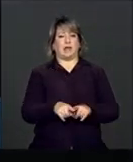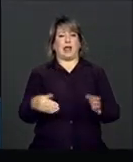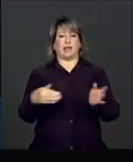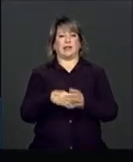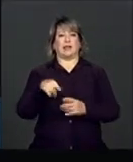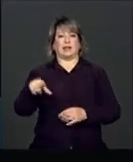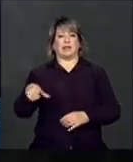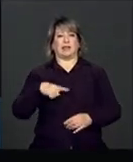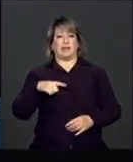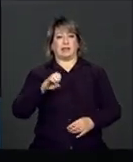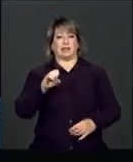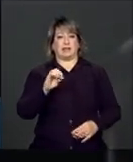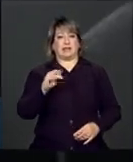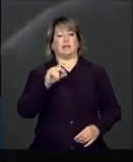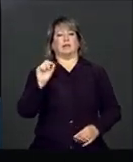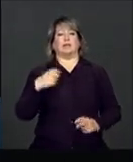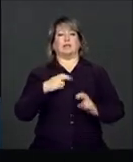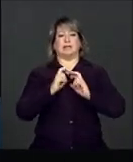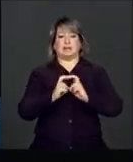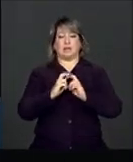urbanos de Porto Alegre.